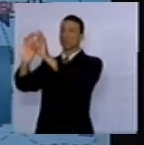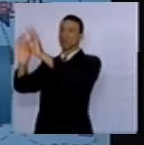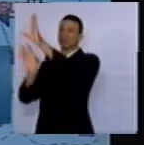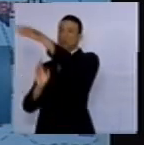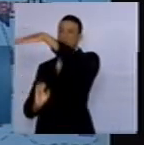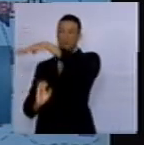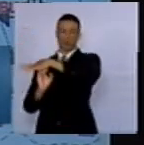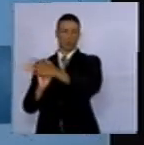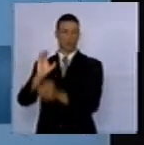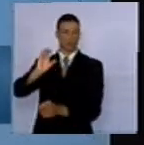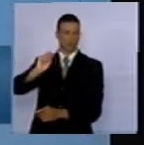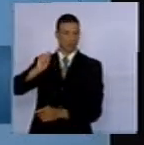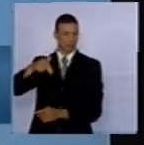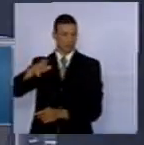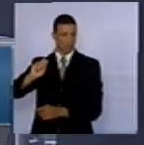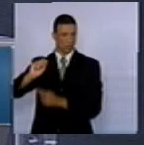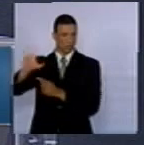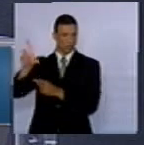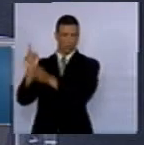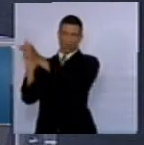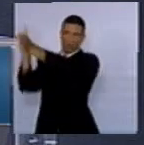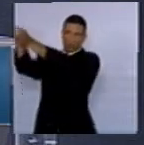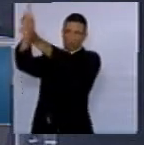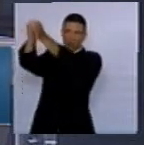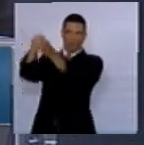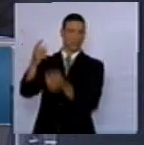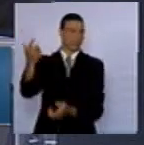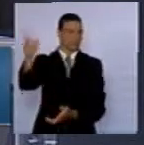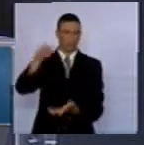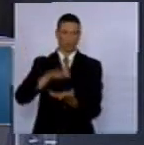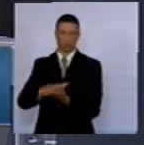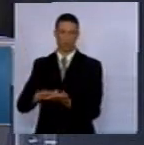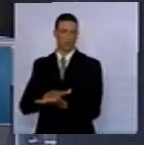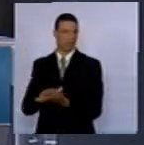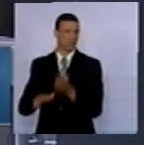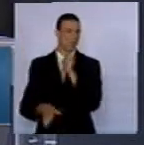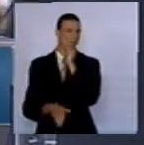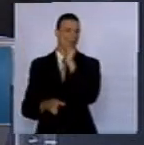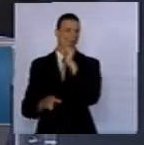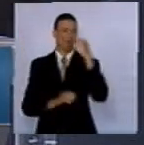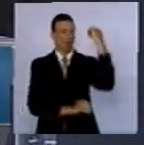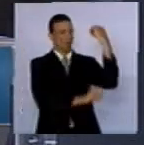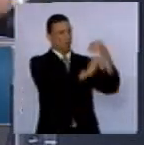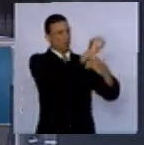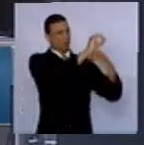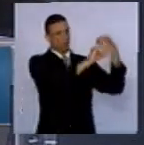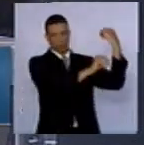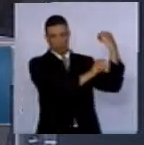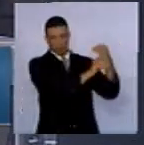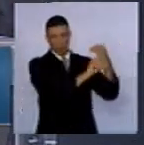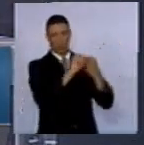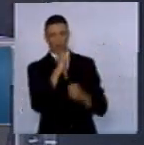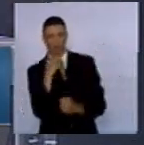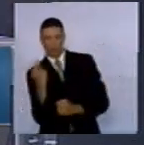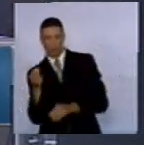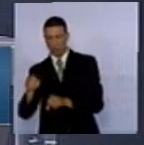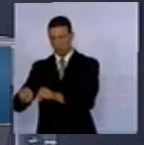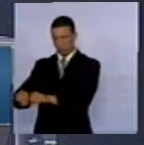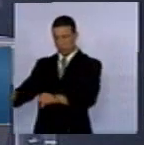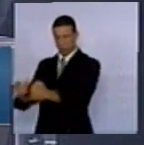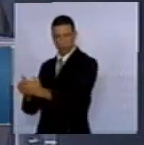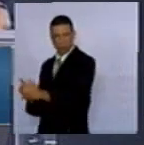aos canais de televisão que vão operar via via cabo ou via satélite o mesmo agora no espectro tudo